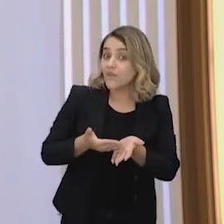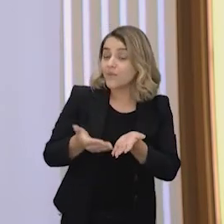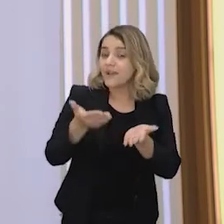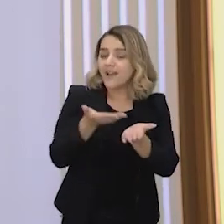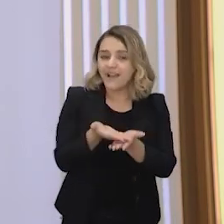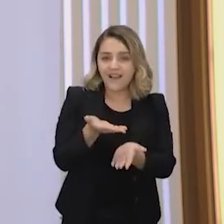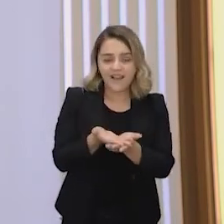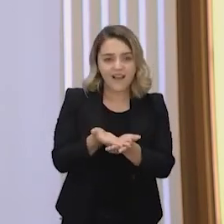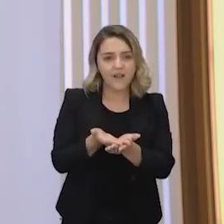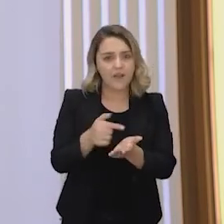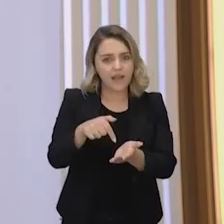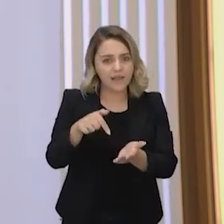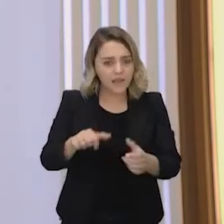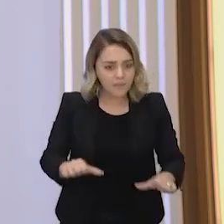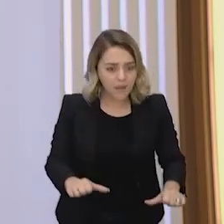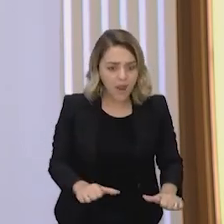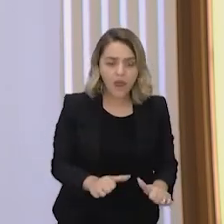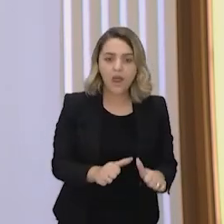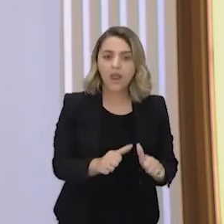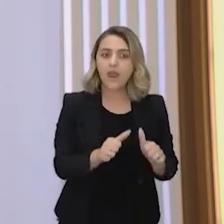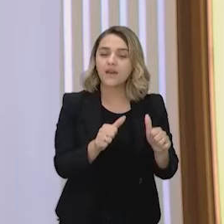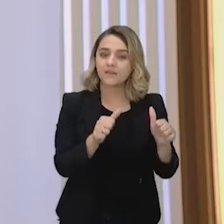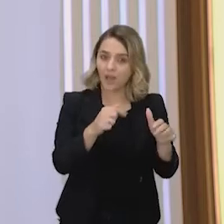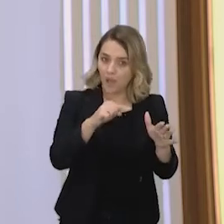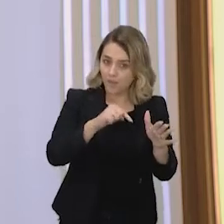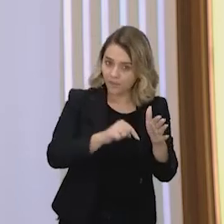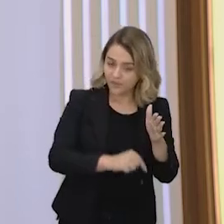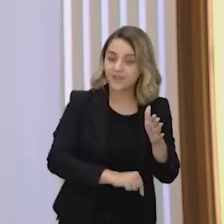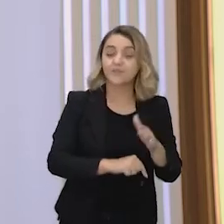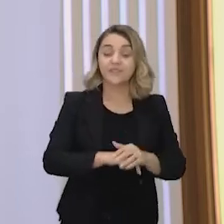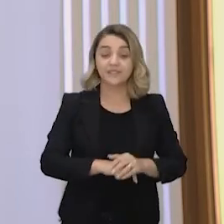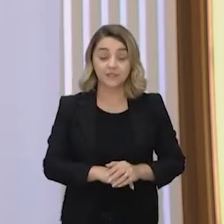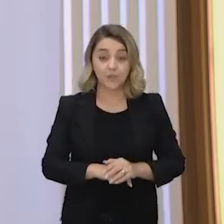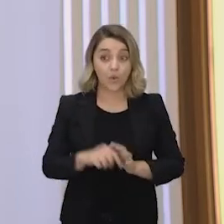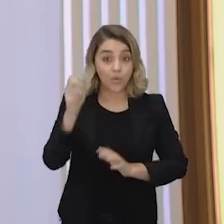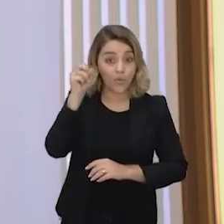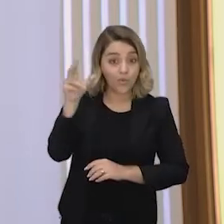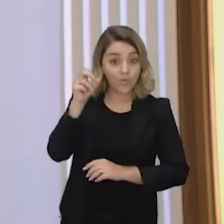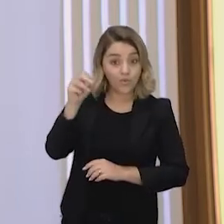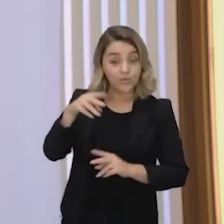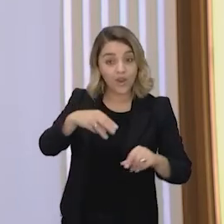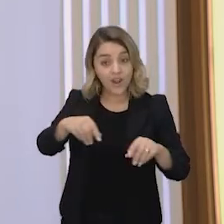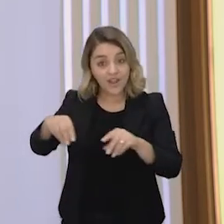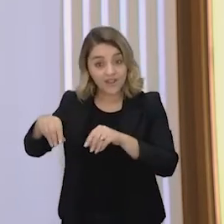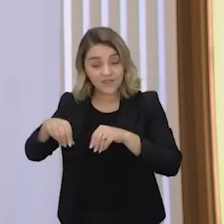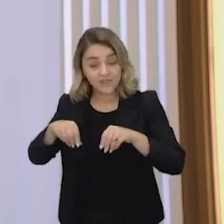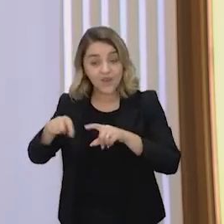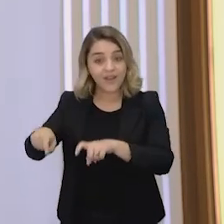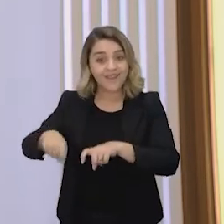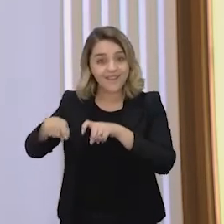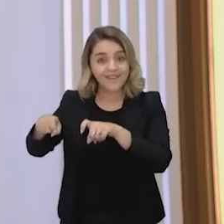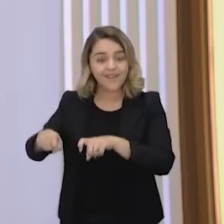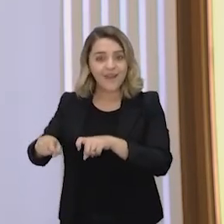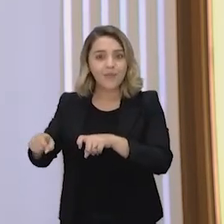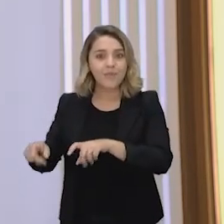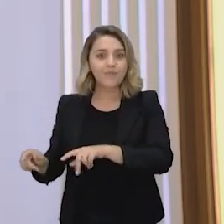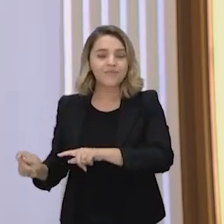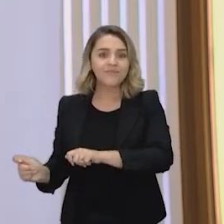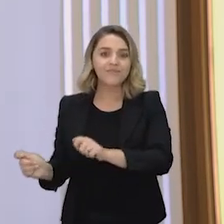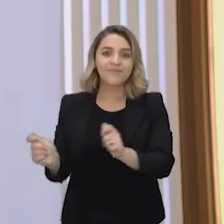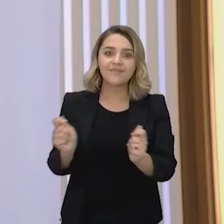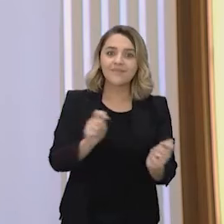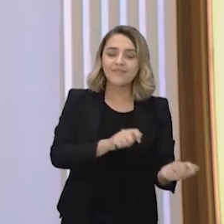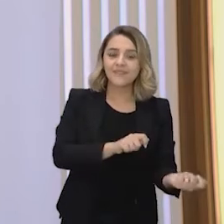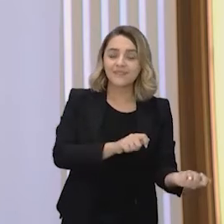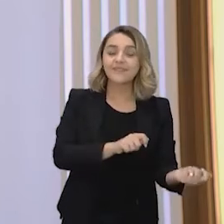no Aprofundamento à Cultura do Solo do Campo à Cidade. Eu sou Viviane, a professora de vocês aqui pelo Centro de Mídias. Nós estamos na atividade